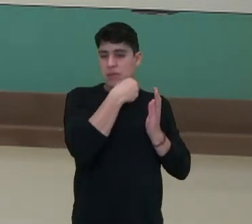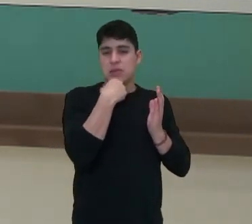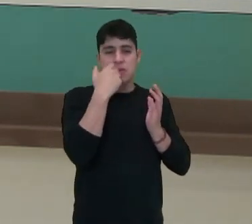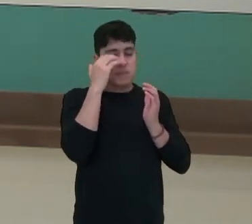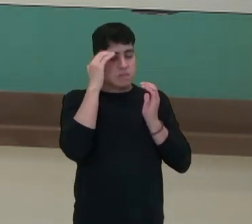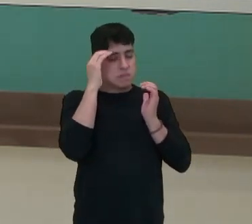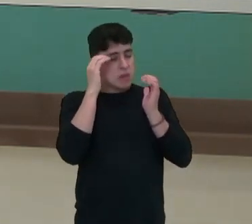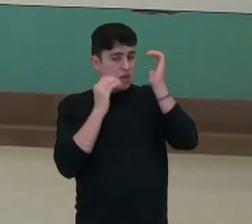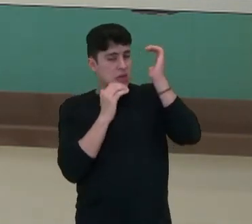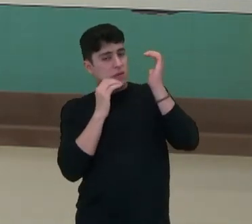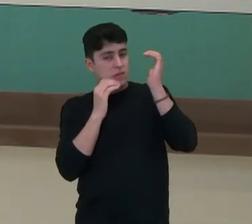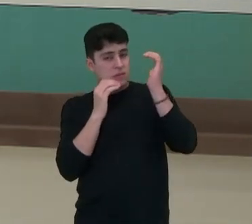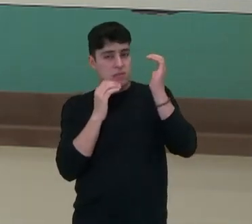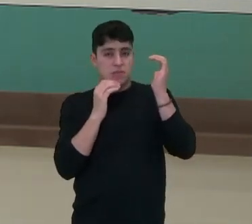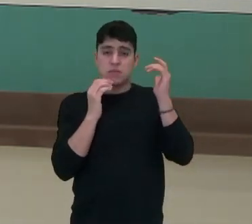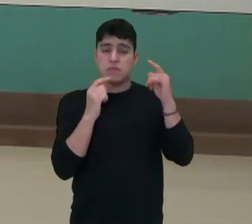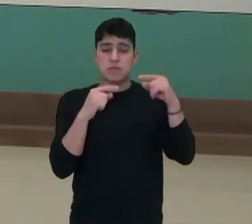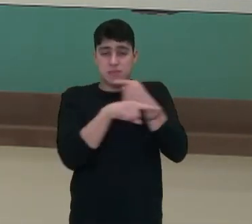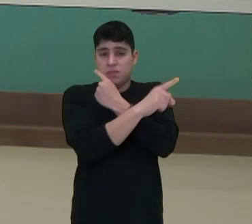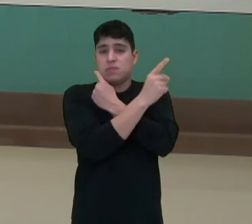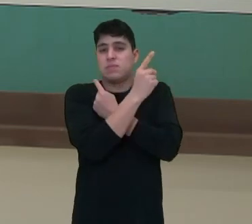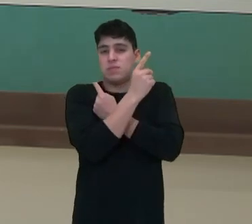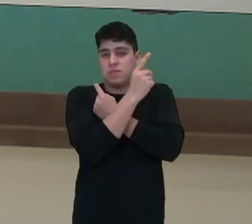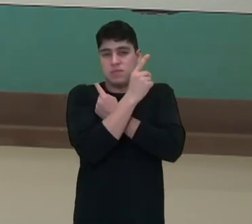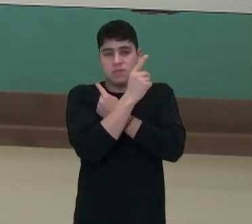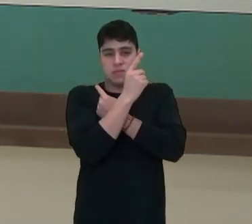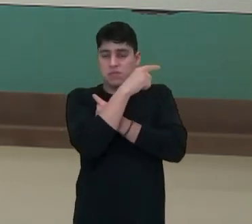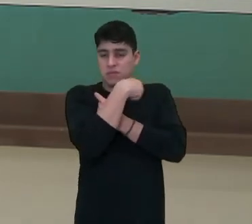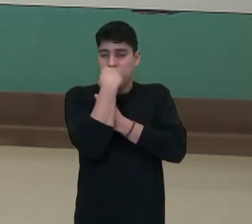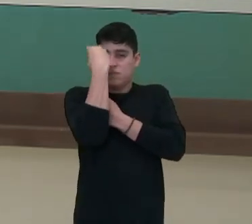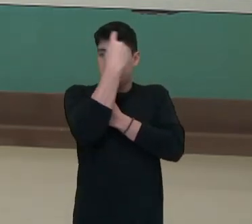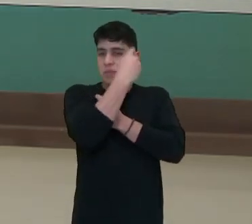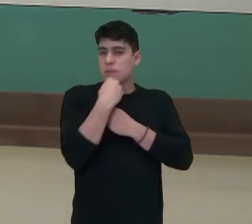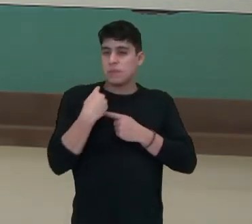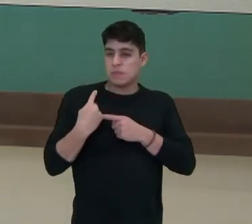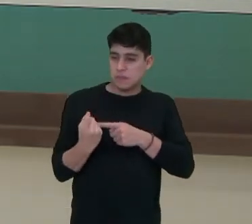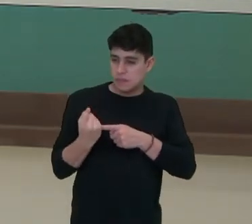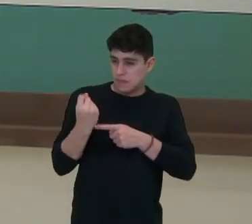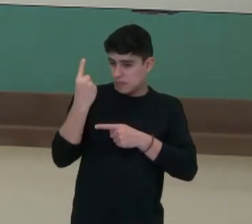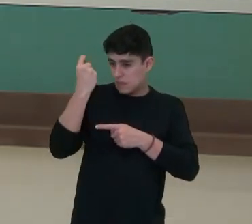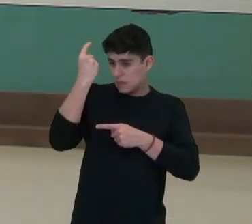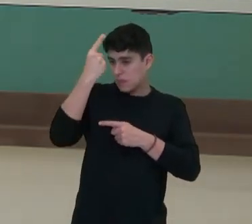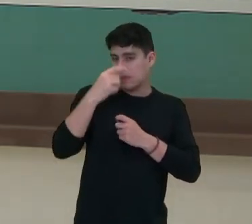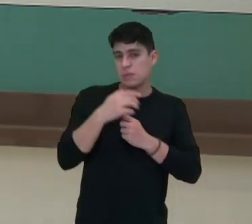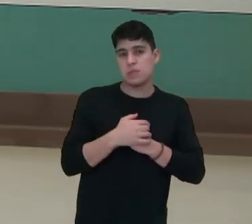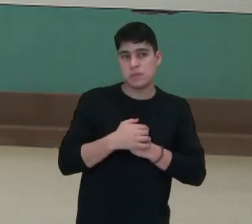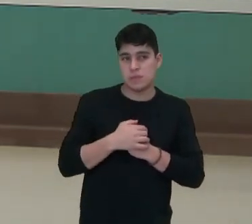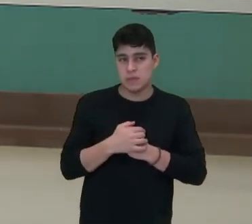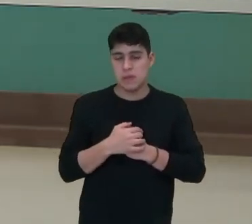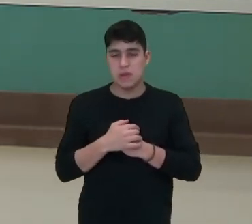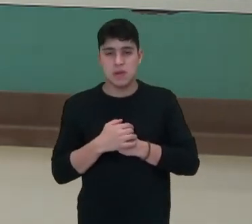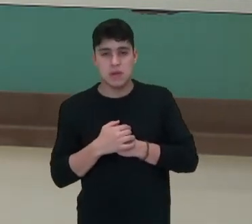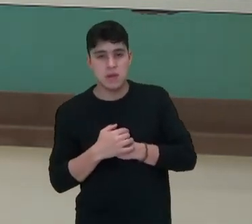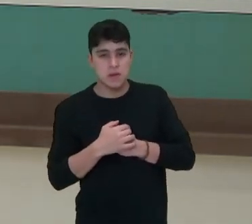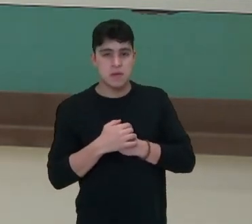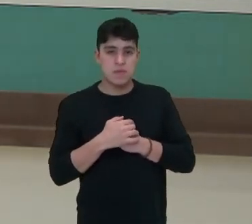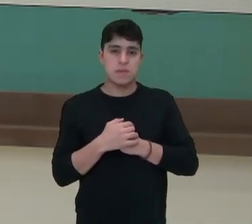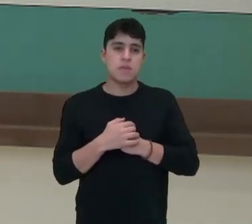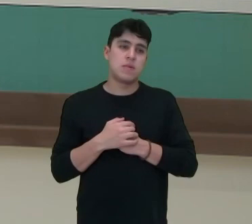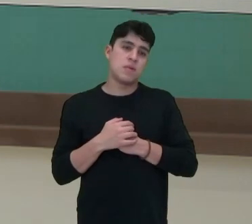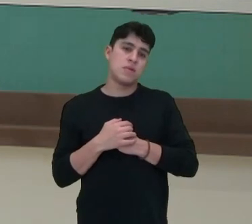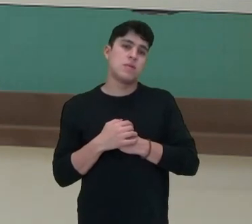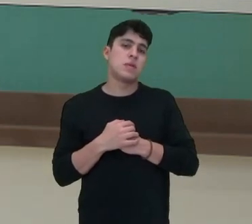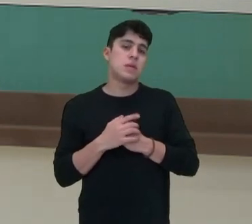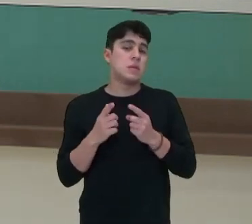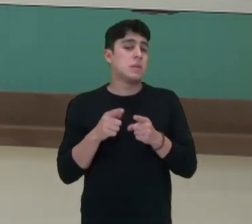outro. Na simetria aconteceu alguma deformidade ao corpo, né? No rosto, o lado esquerdo e o direito não estão